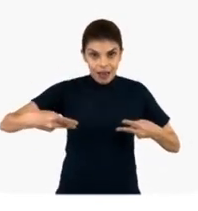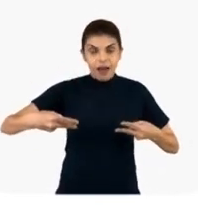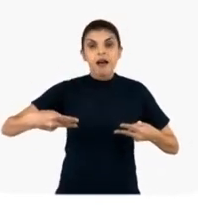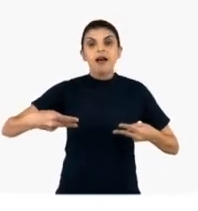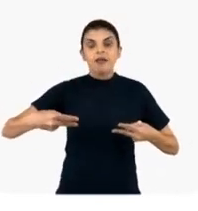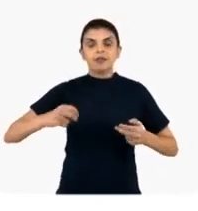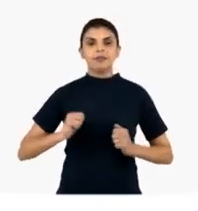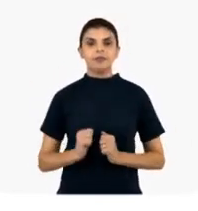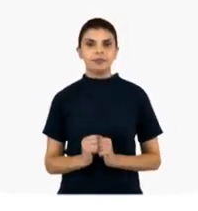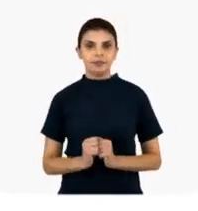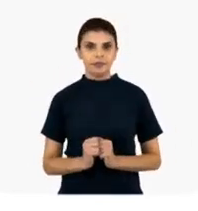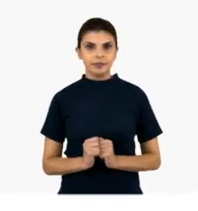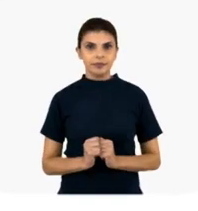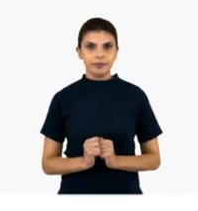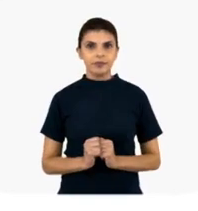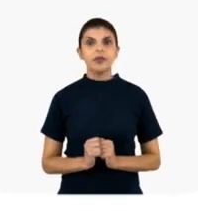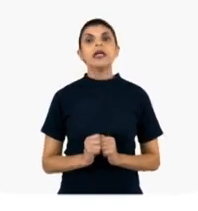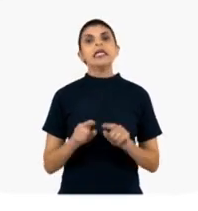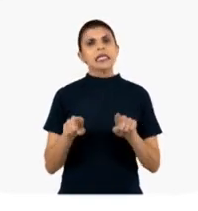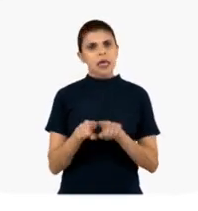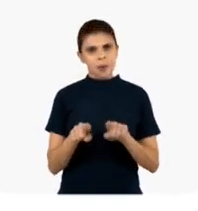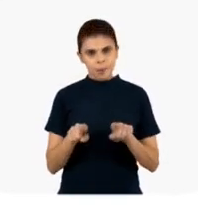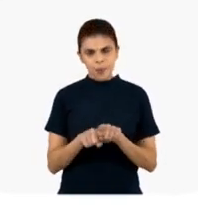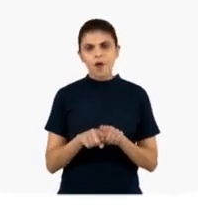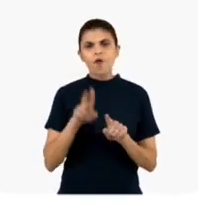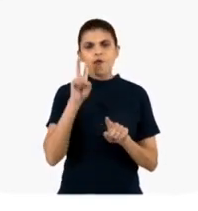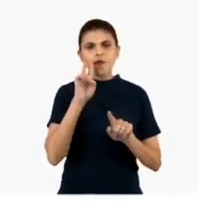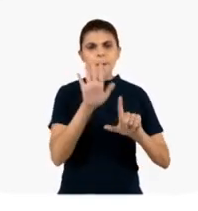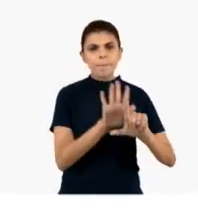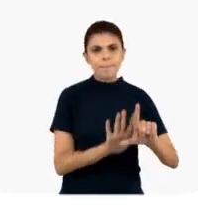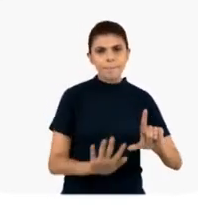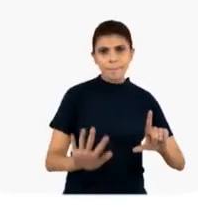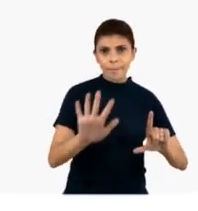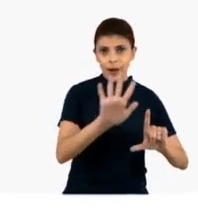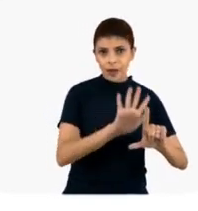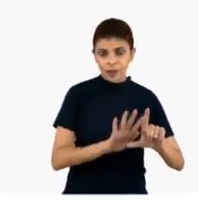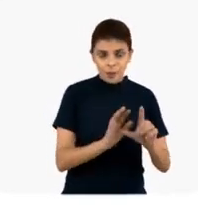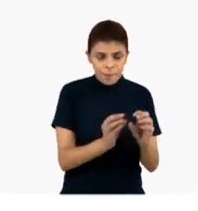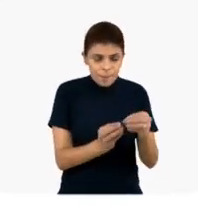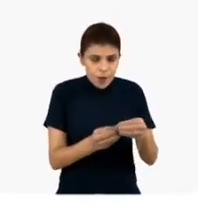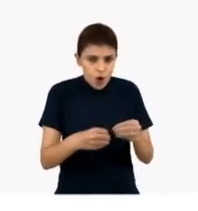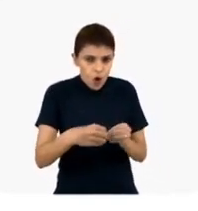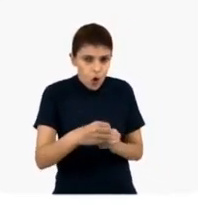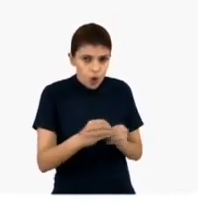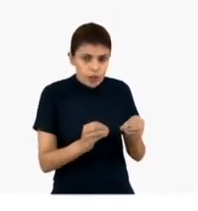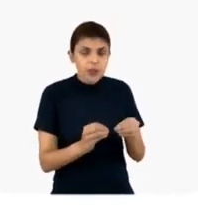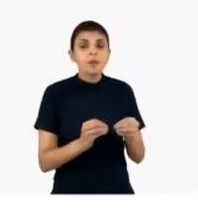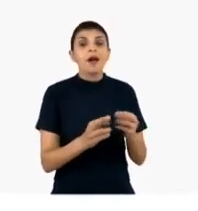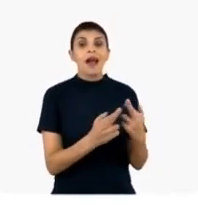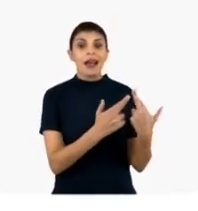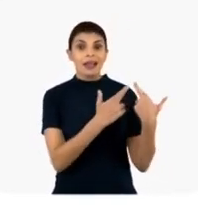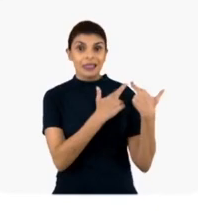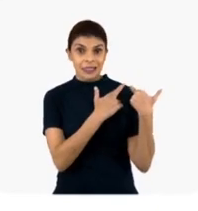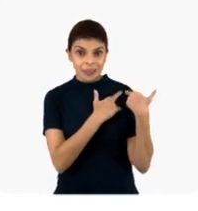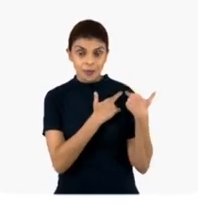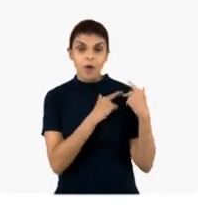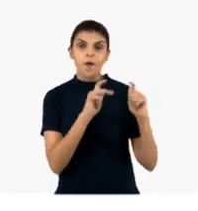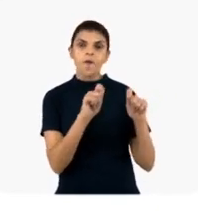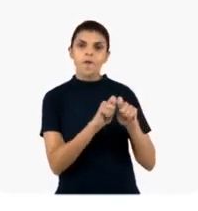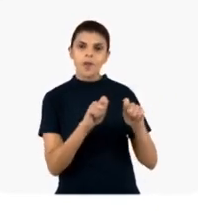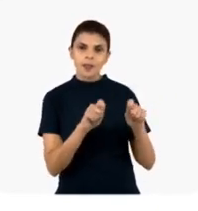minha cadeia de DNA. Em paralelo, eu vou selecionar uma plataforma, um microorganismo que vai ser o responsável